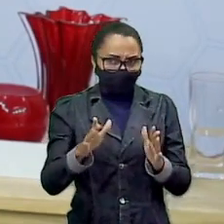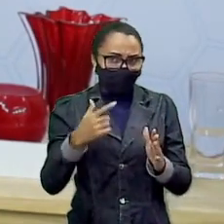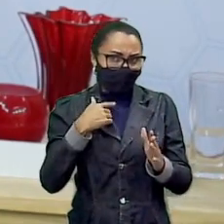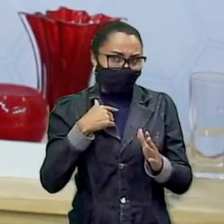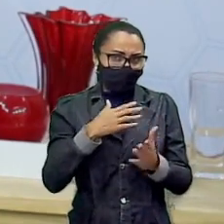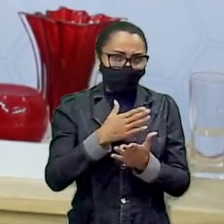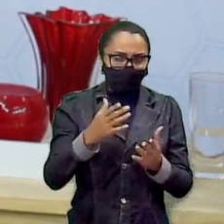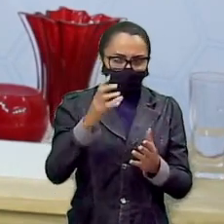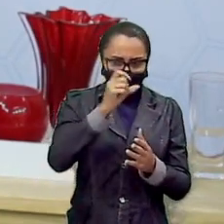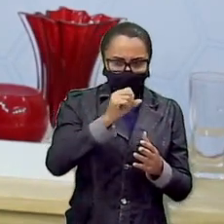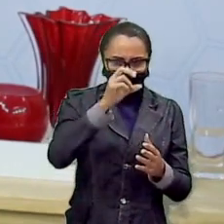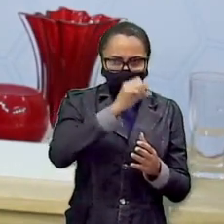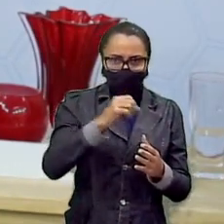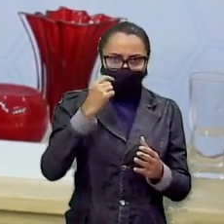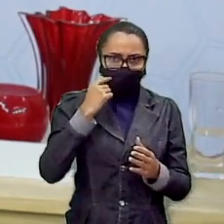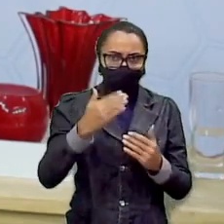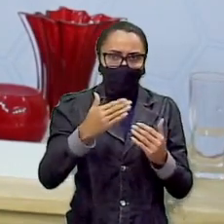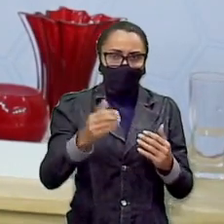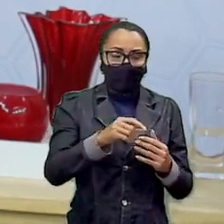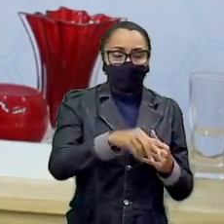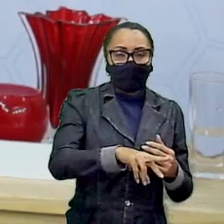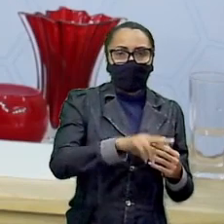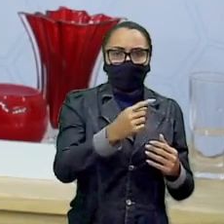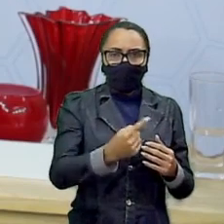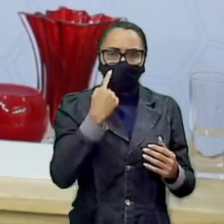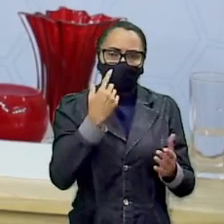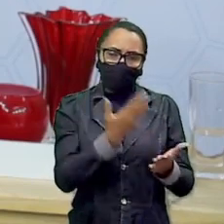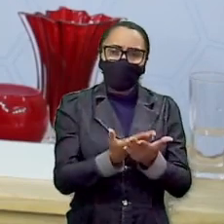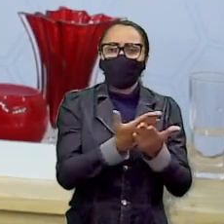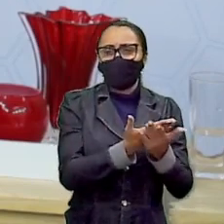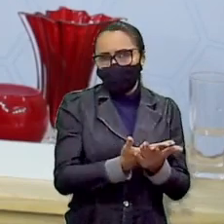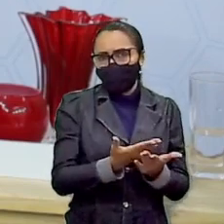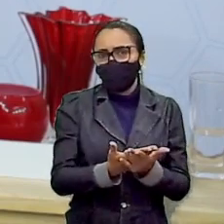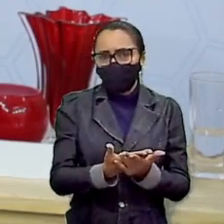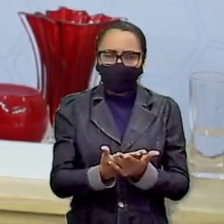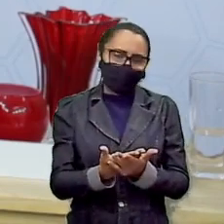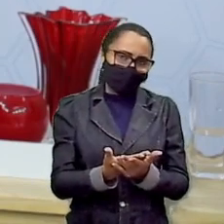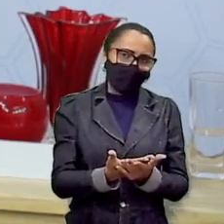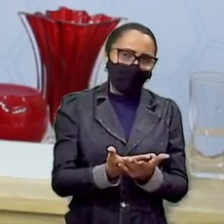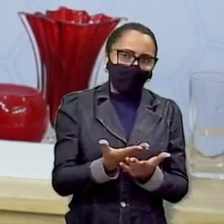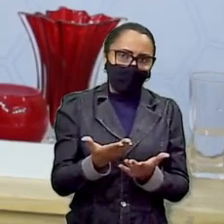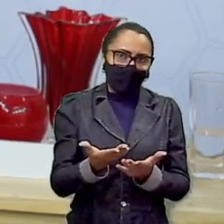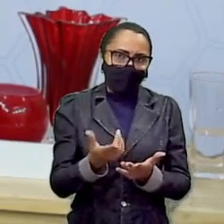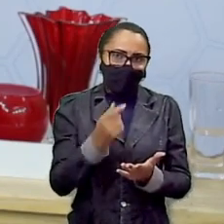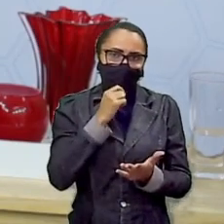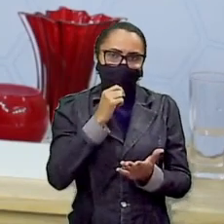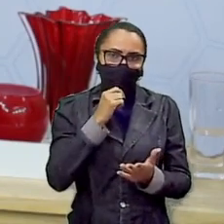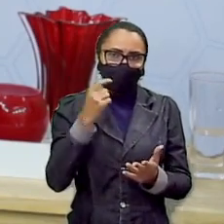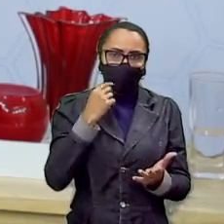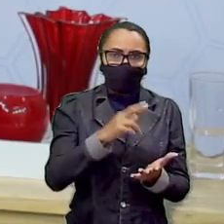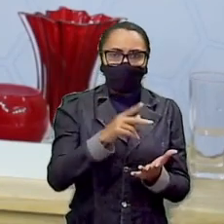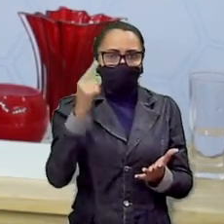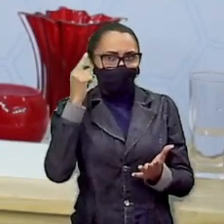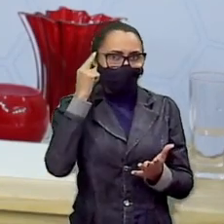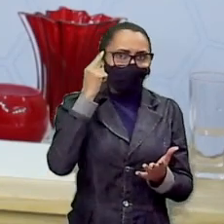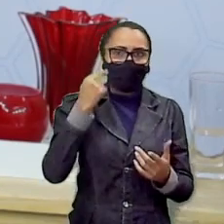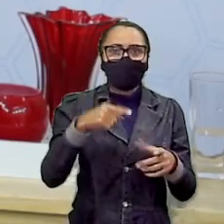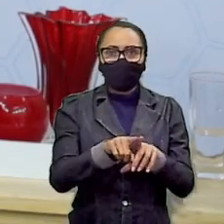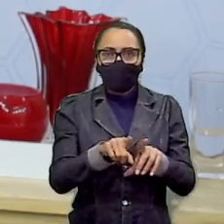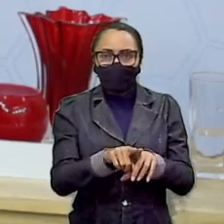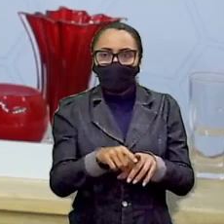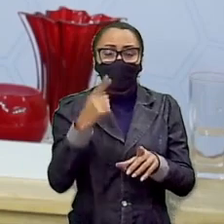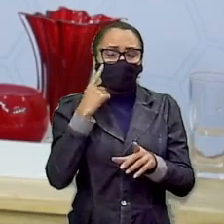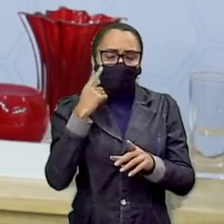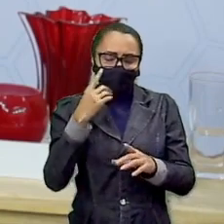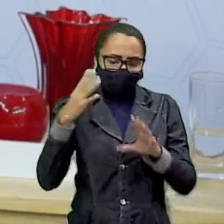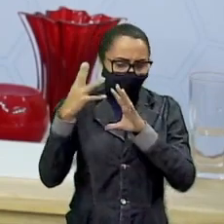estava aprendendo, né, sobre a NR1, né, estudando, fiquei com várias dúvidas também. E aí,